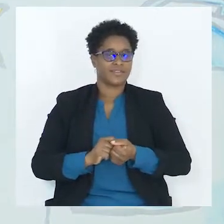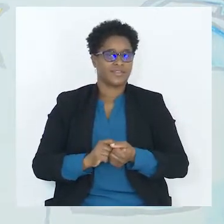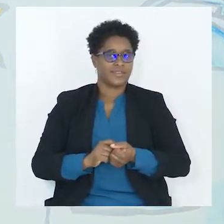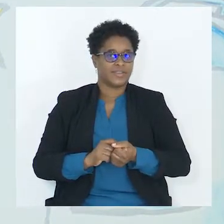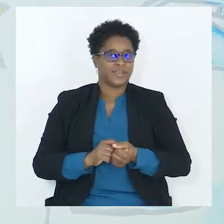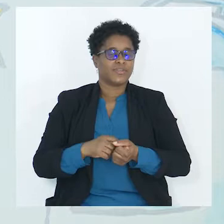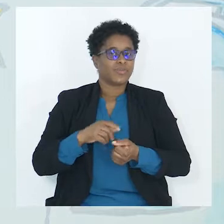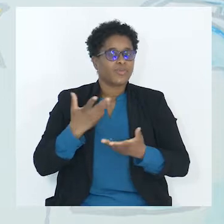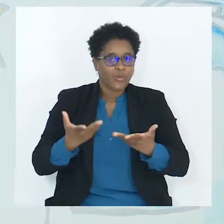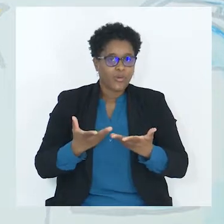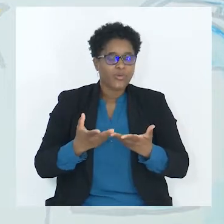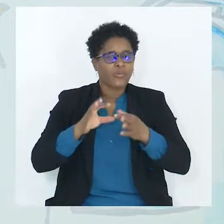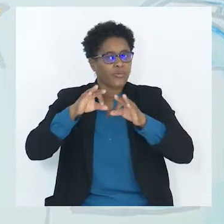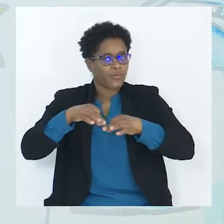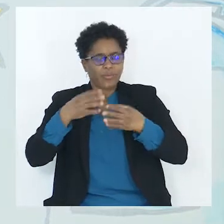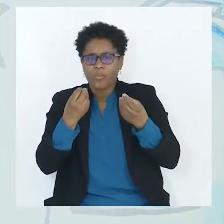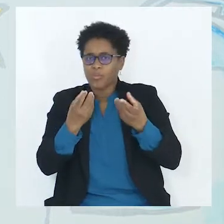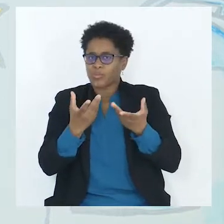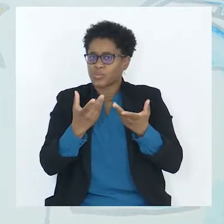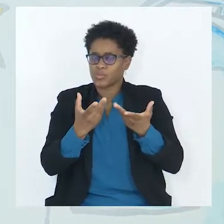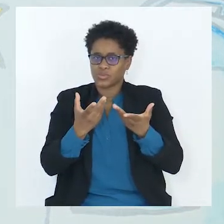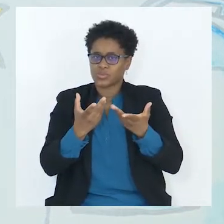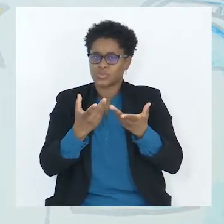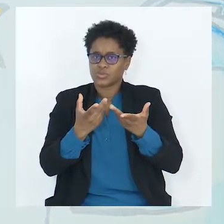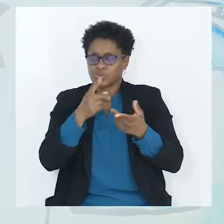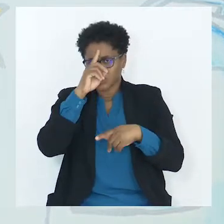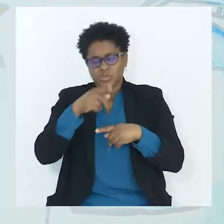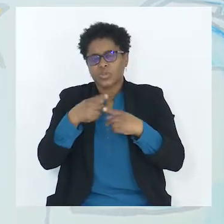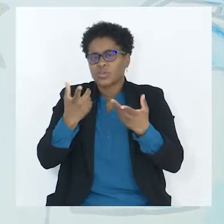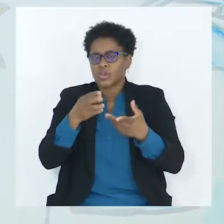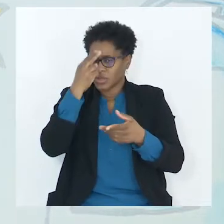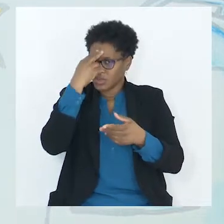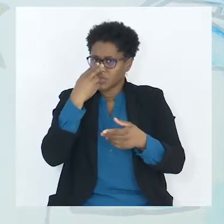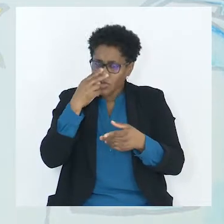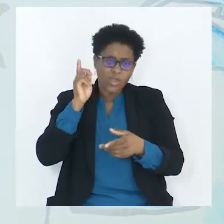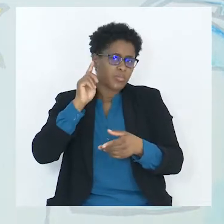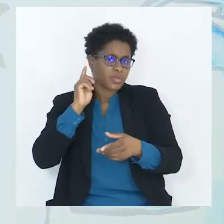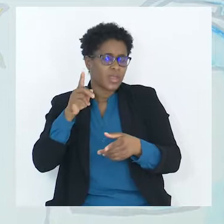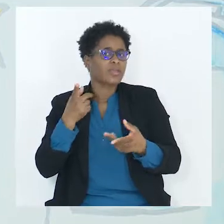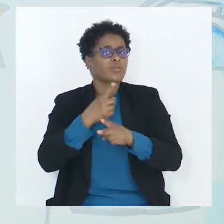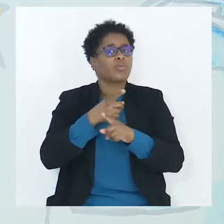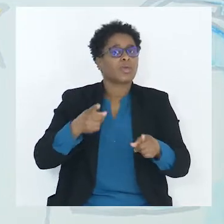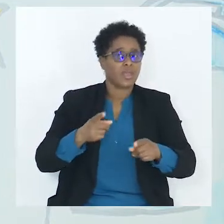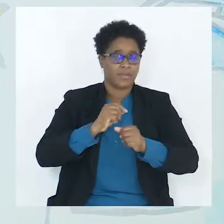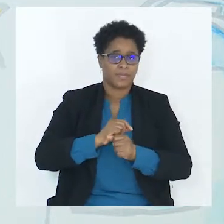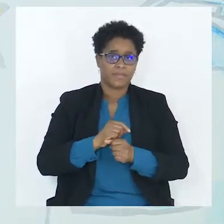importâncias. Por último, digo-vos, a história é importante